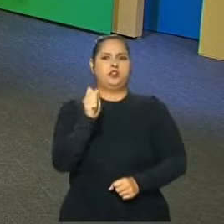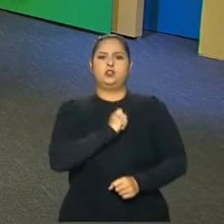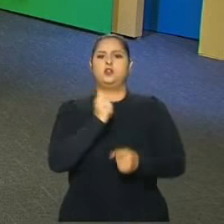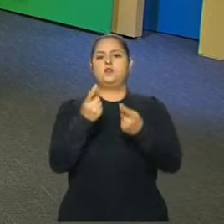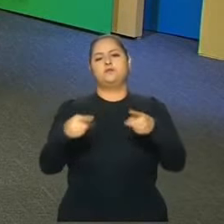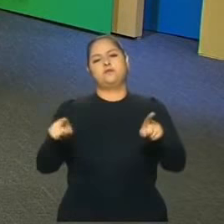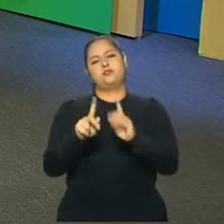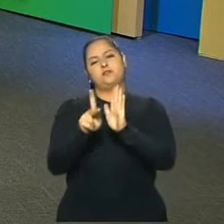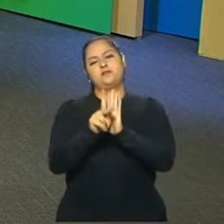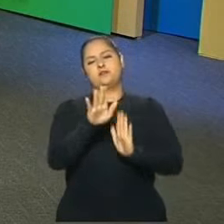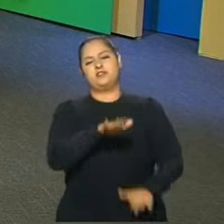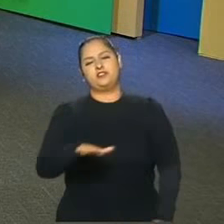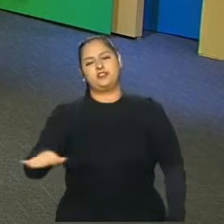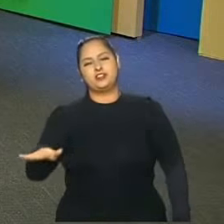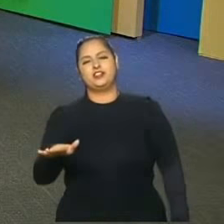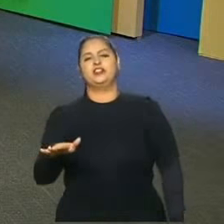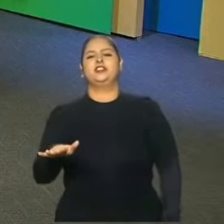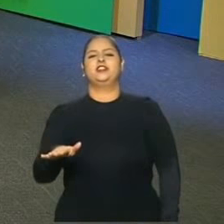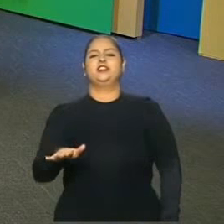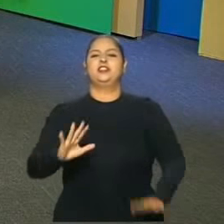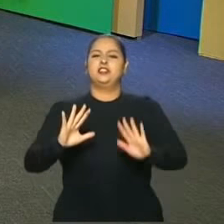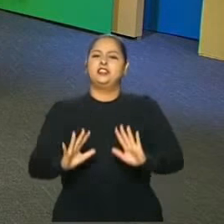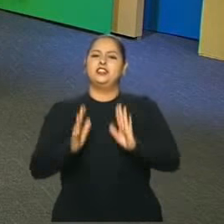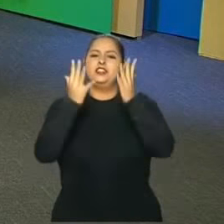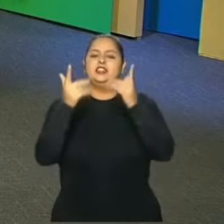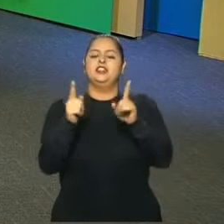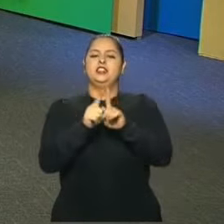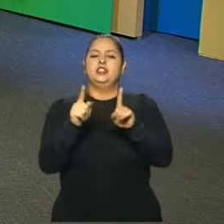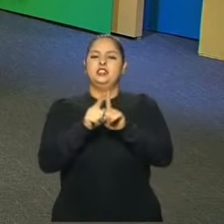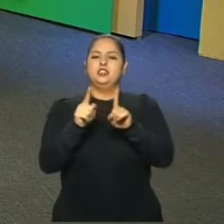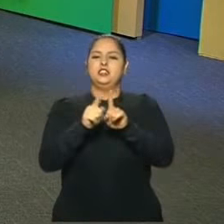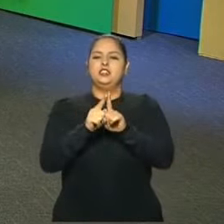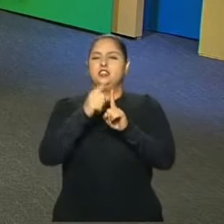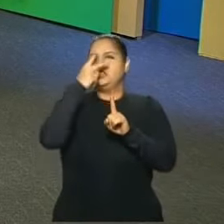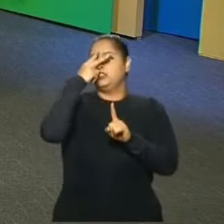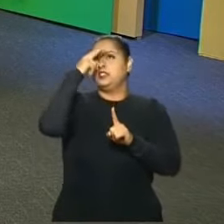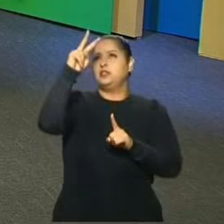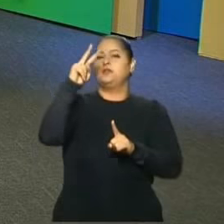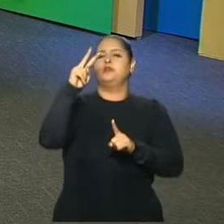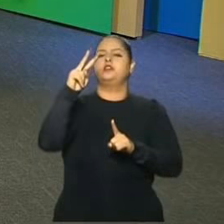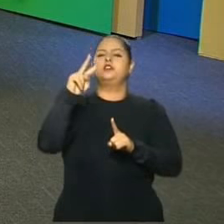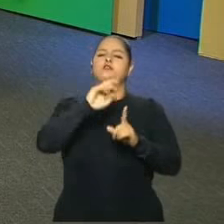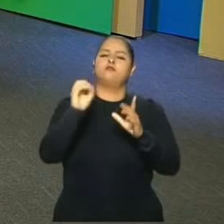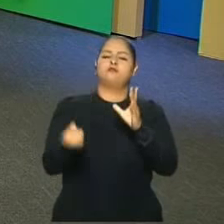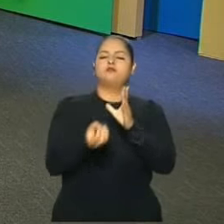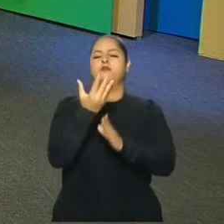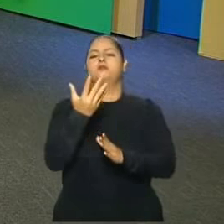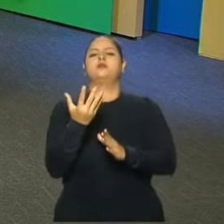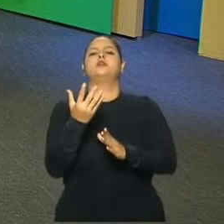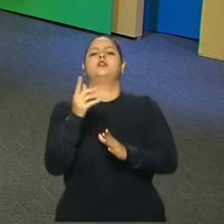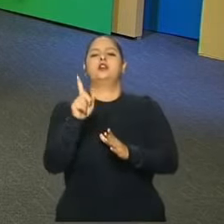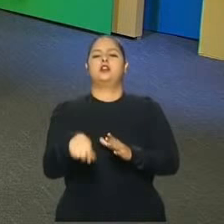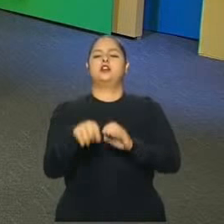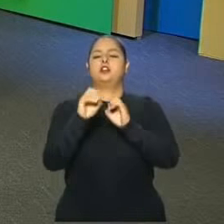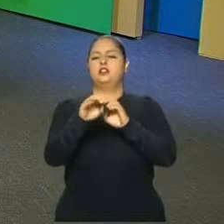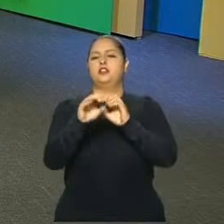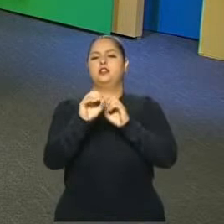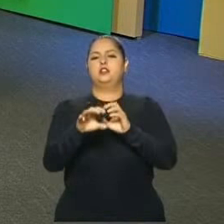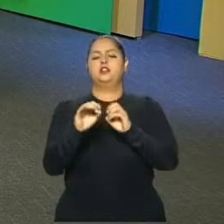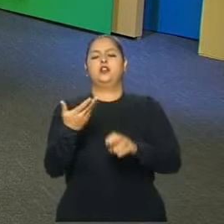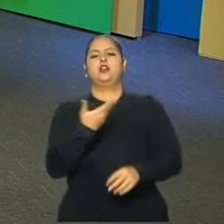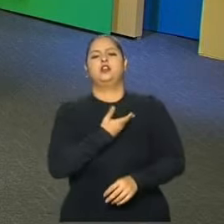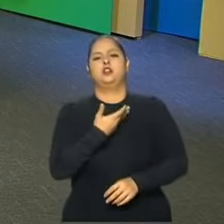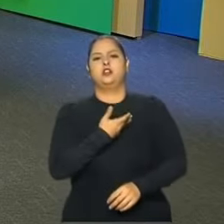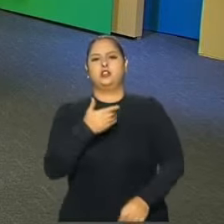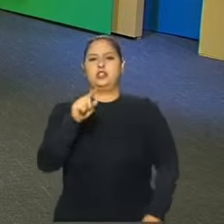música infantil. E também de celebrar a memória de um grande compositor, produtor e educador, nosso amigo